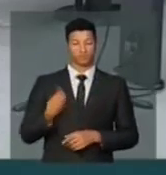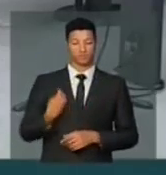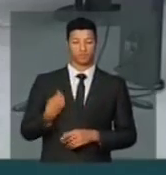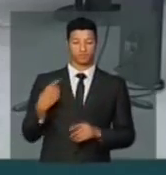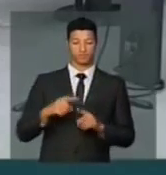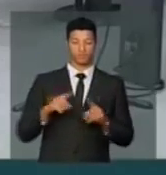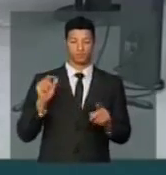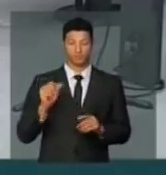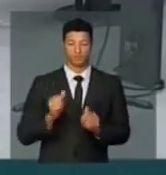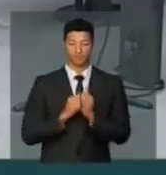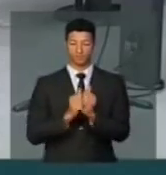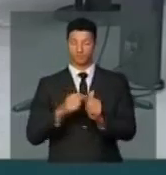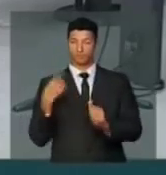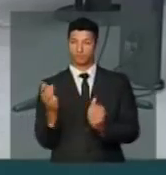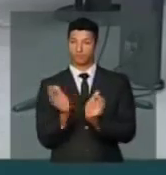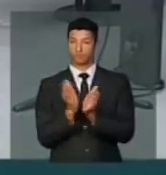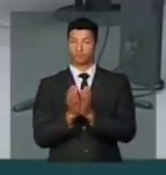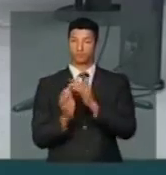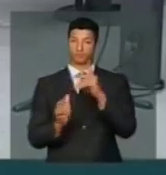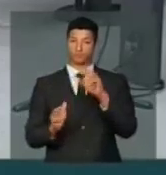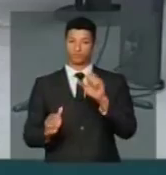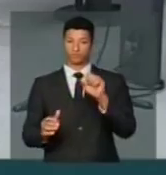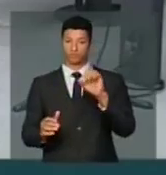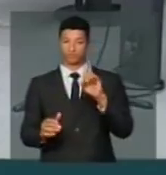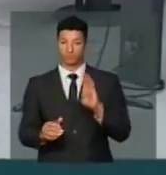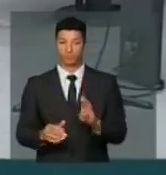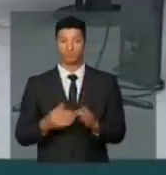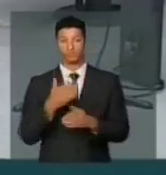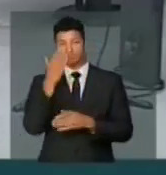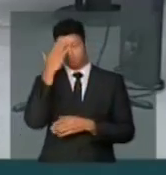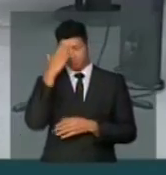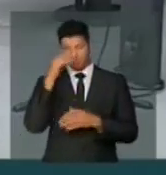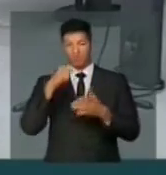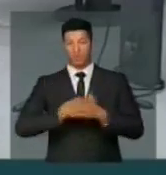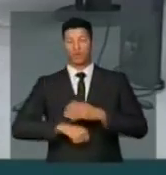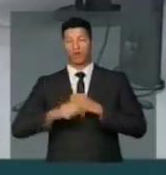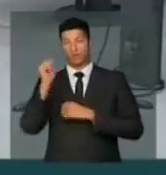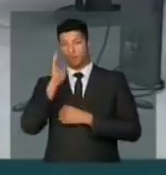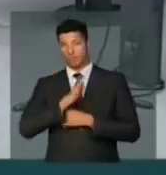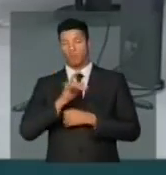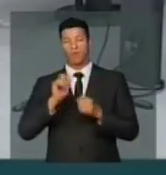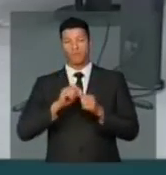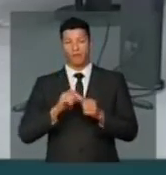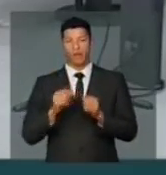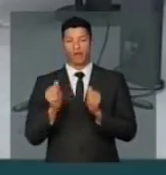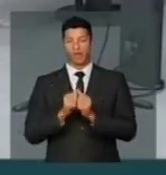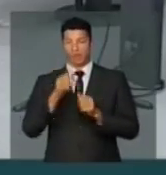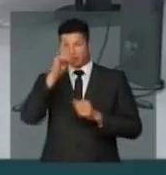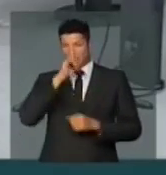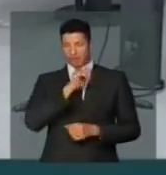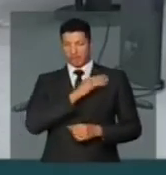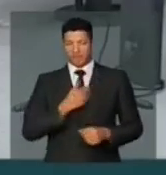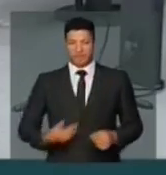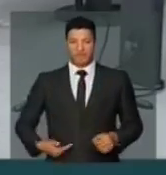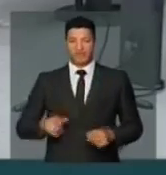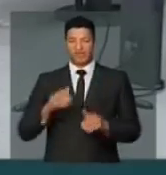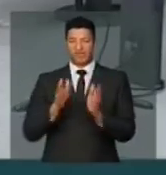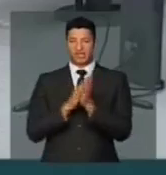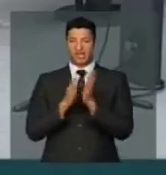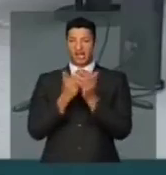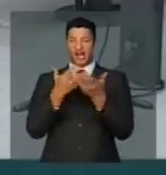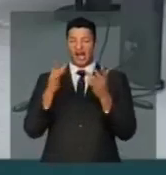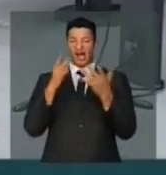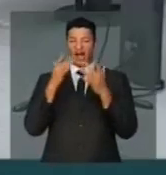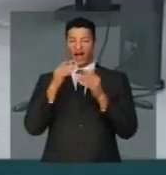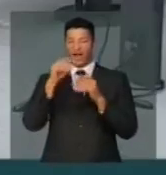mas que junto com a nossa bancada do PSDB, tem sabido combater os malfeitos na gestão pública. Então aqui lhe parabenizar e